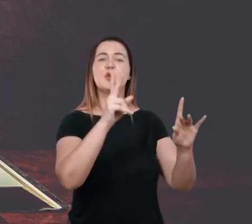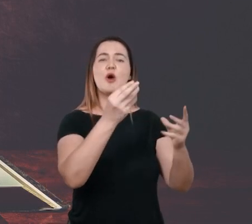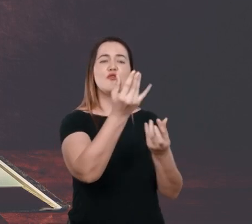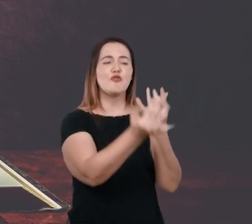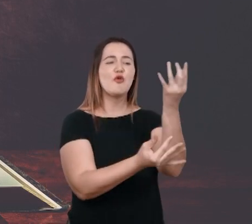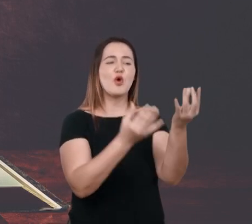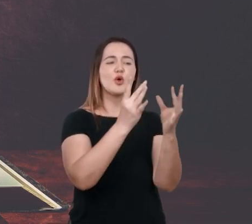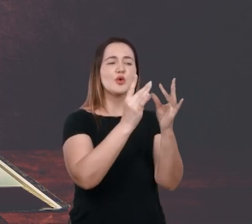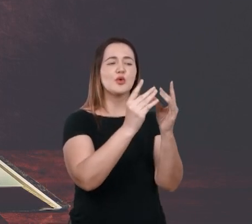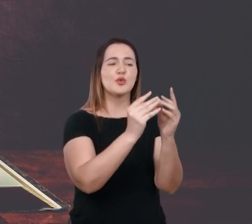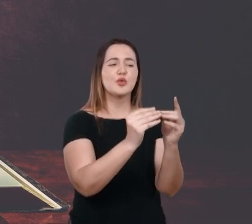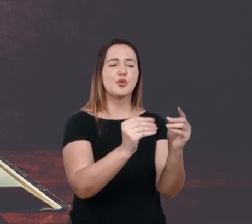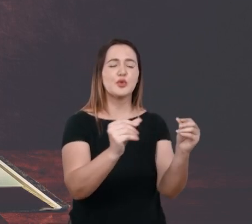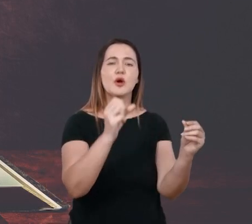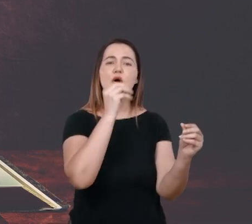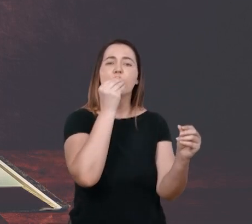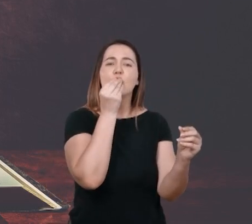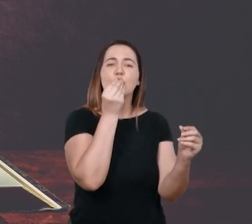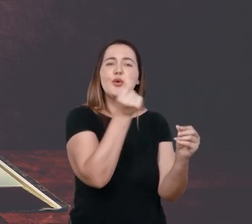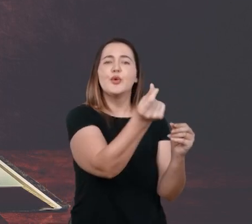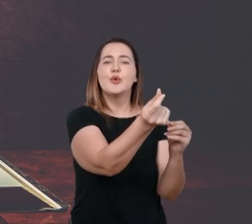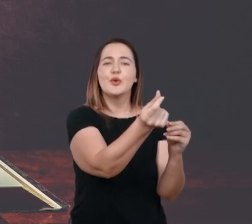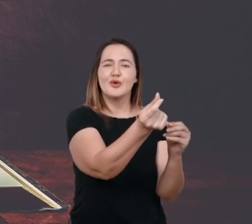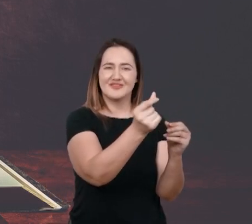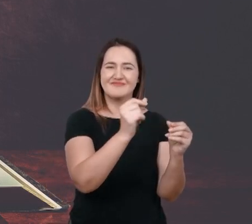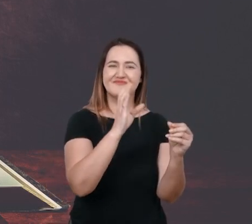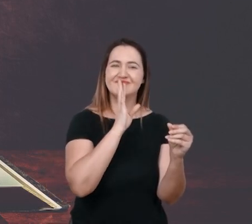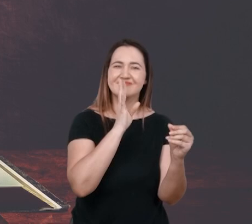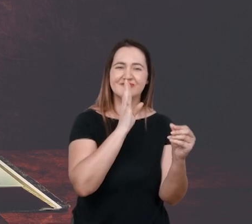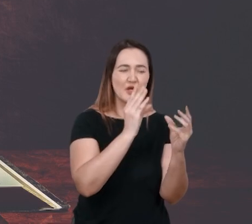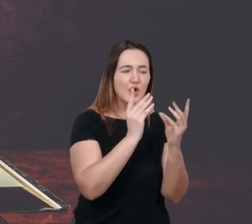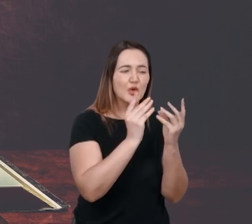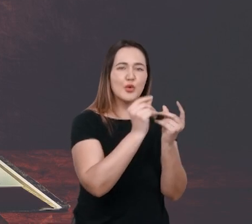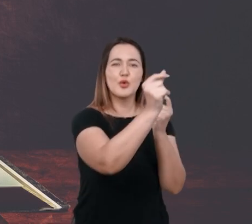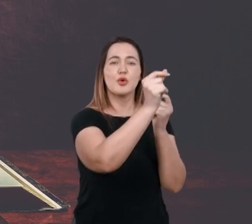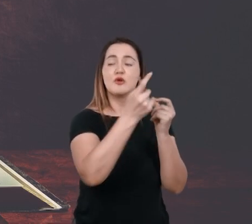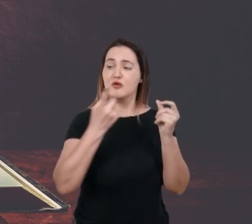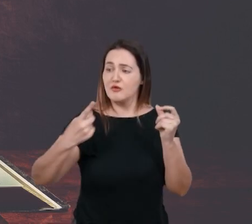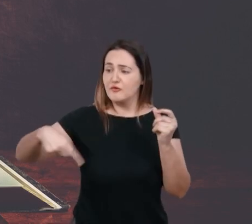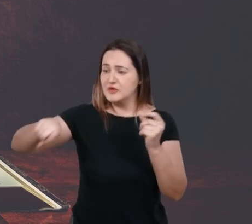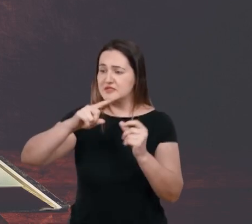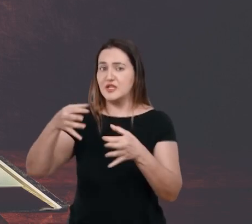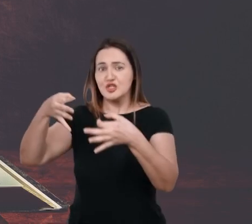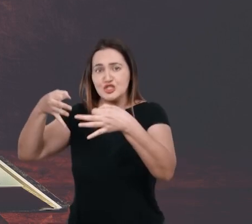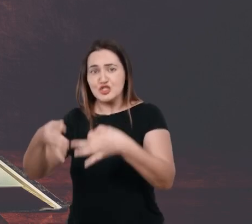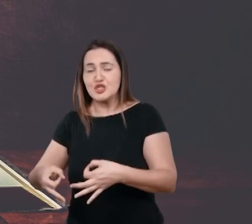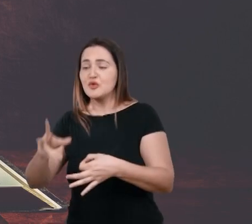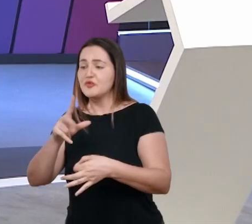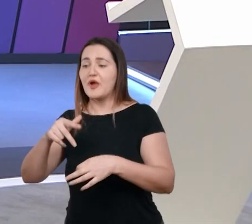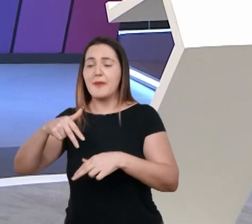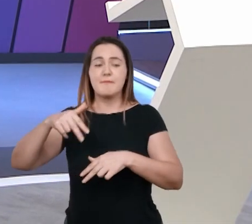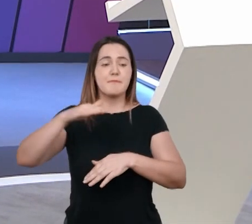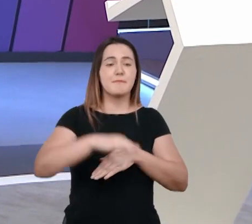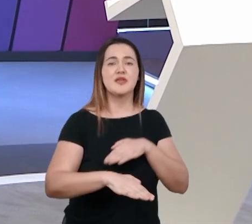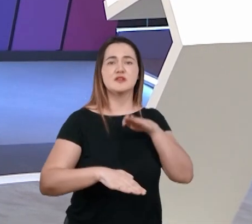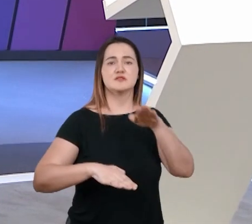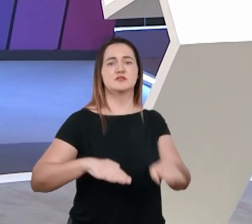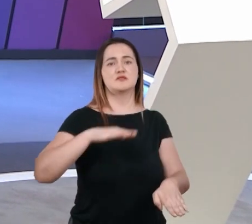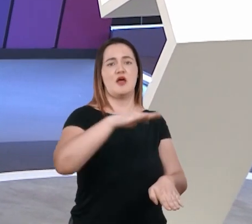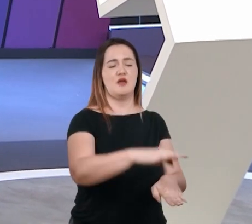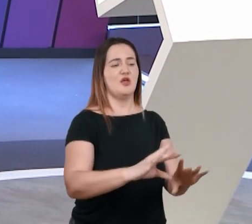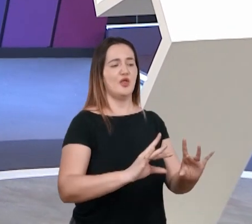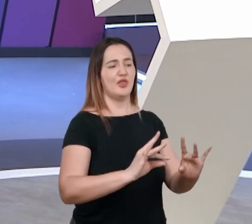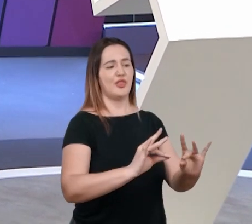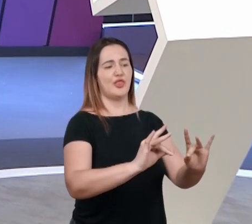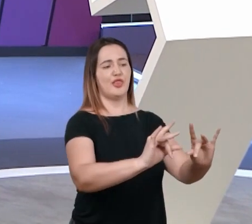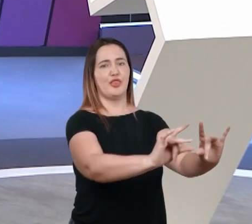cinzas debaixo das plantas dos pés de vocês, naquele dia que prepararei, diz o Senhor dos Exércitos. A Bíblia está confirmando aqui em